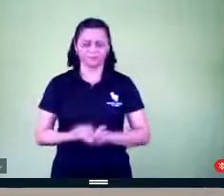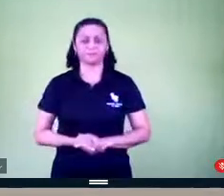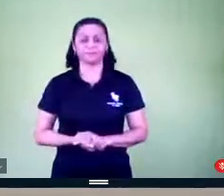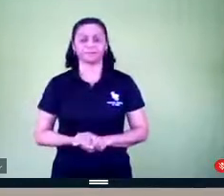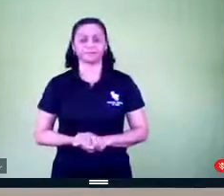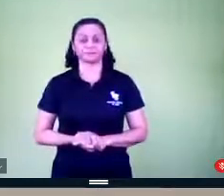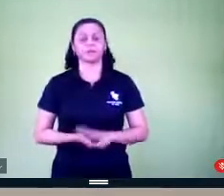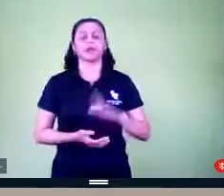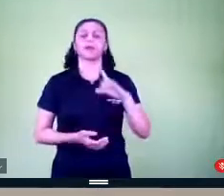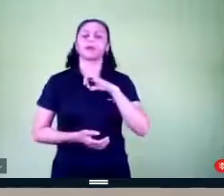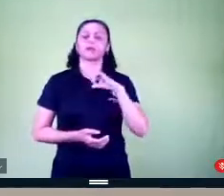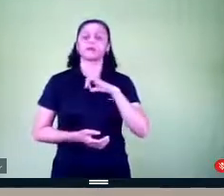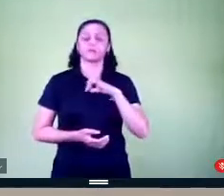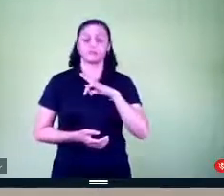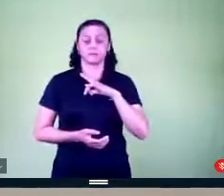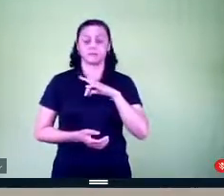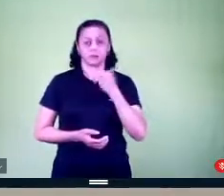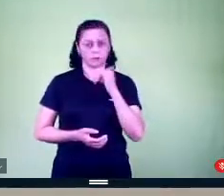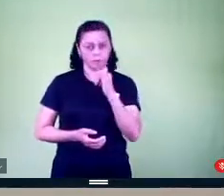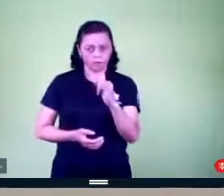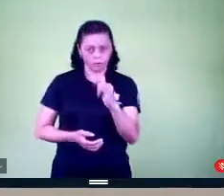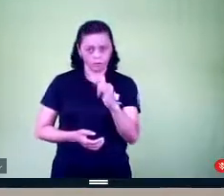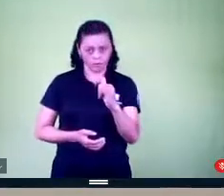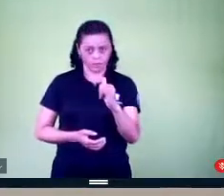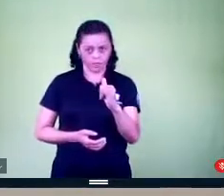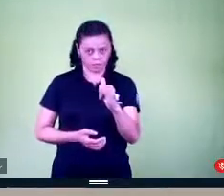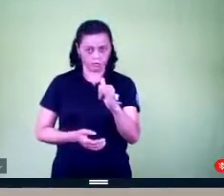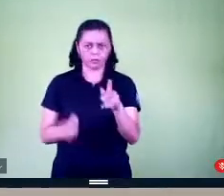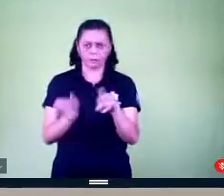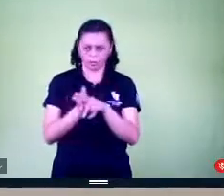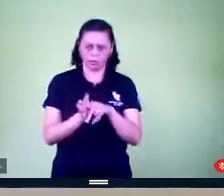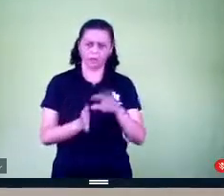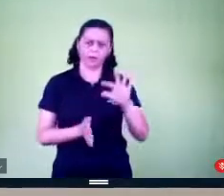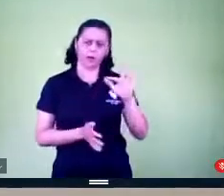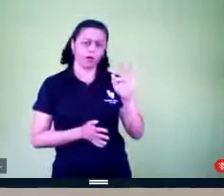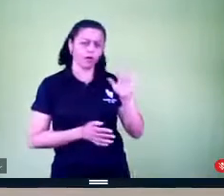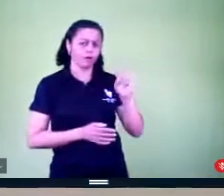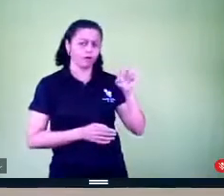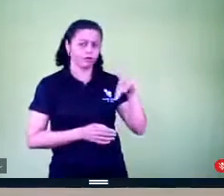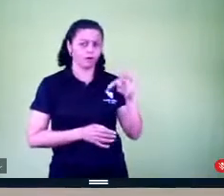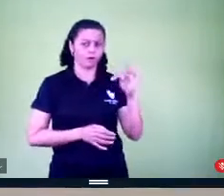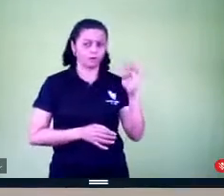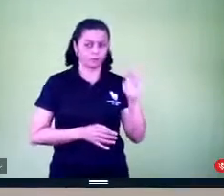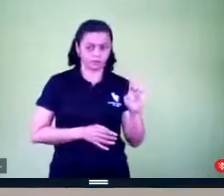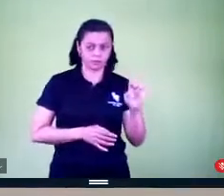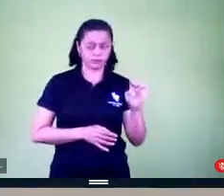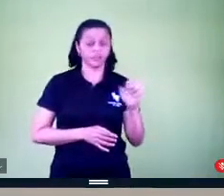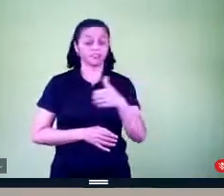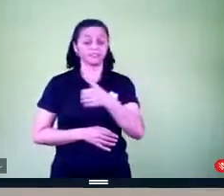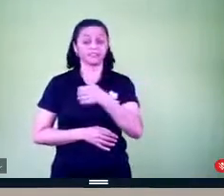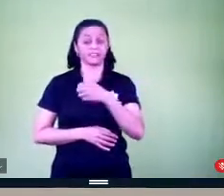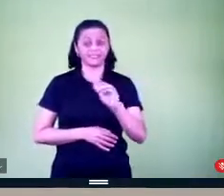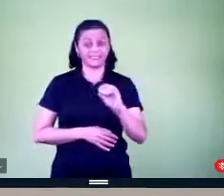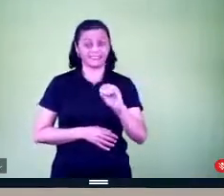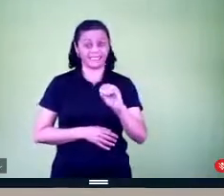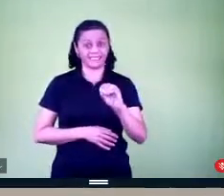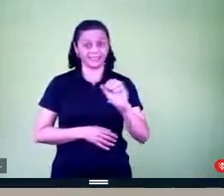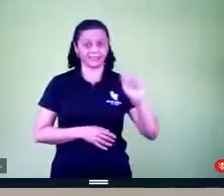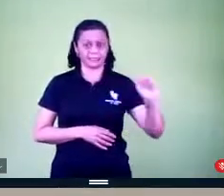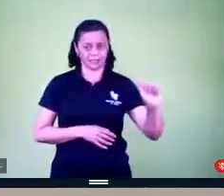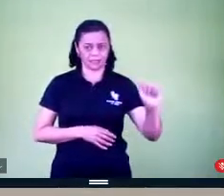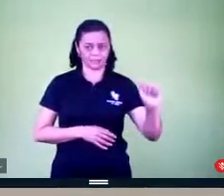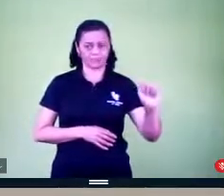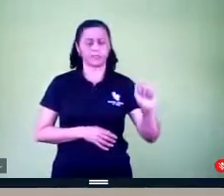10 amperes. Primeira coisa, olha para o circuito. É série? Claro que não, né? É um circuito ligado em paralelo. Eu tenho esses